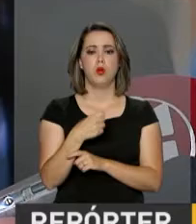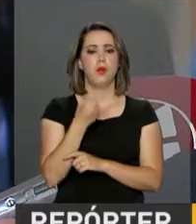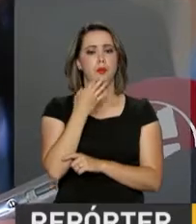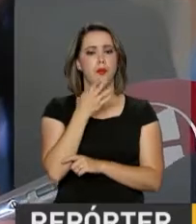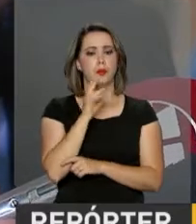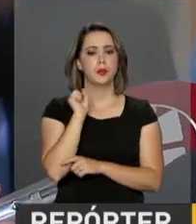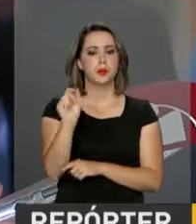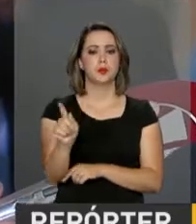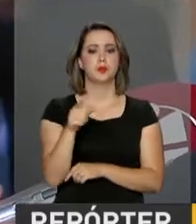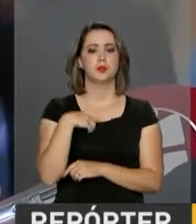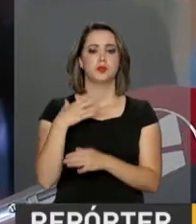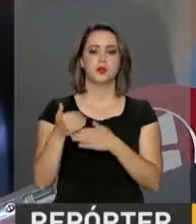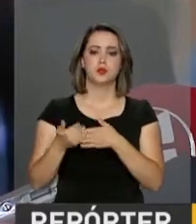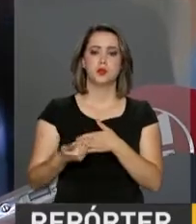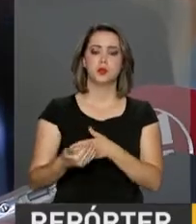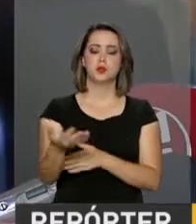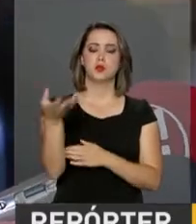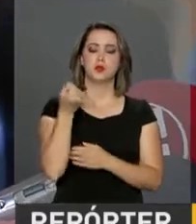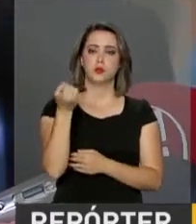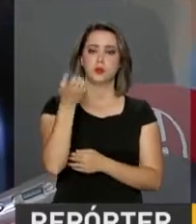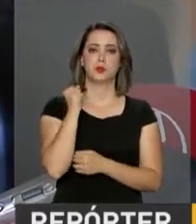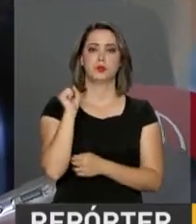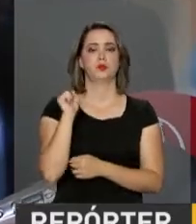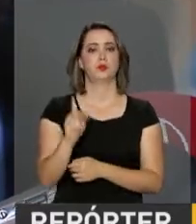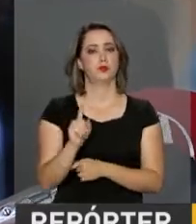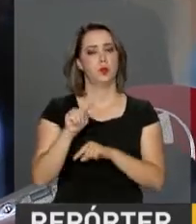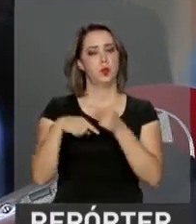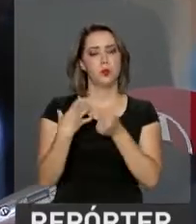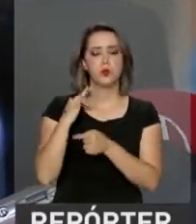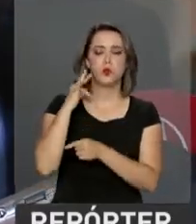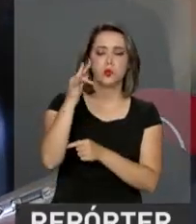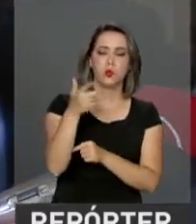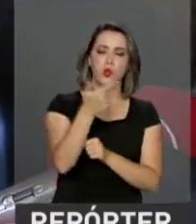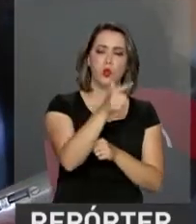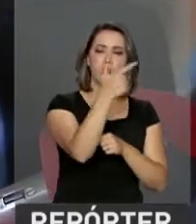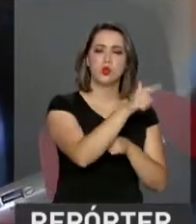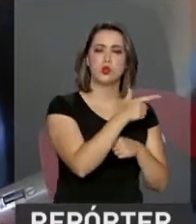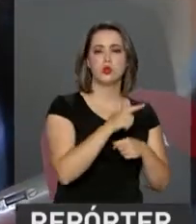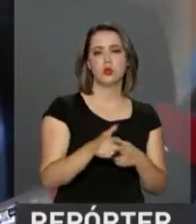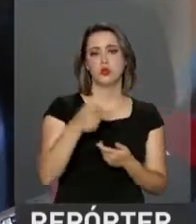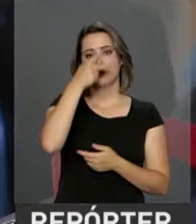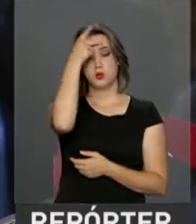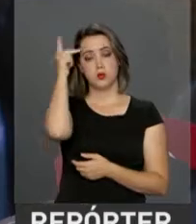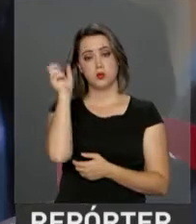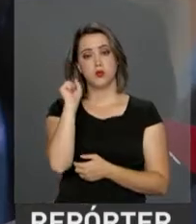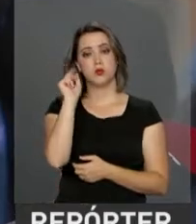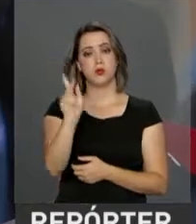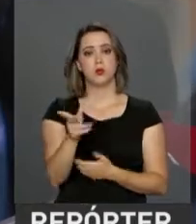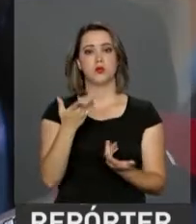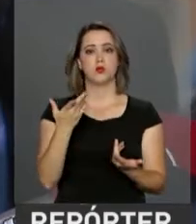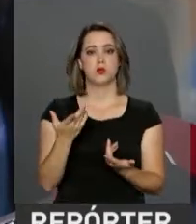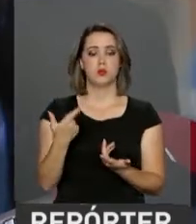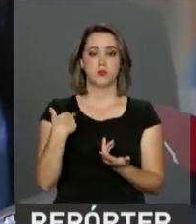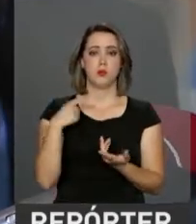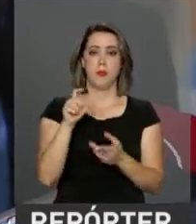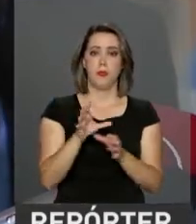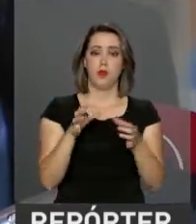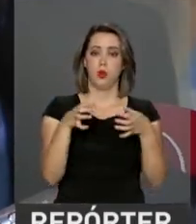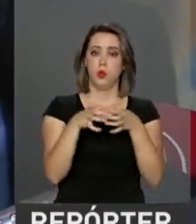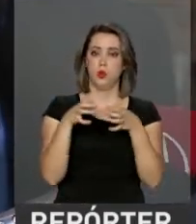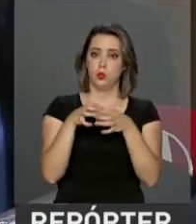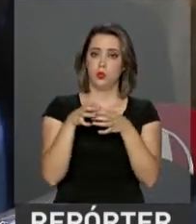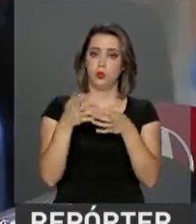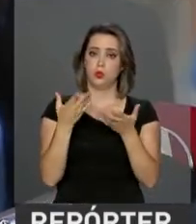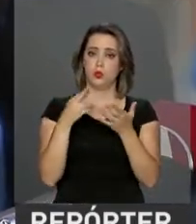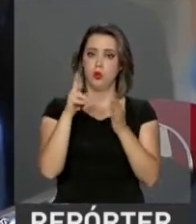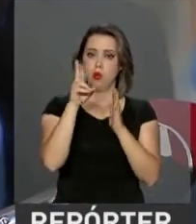continuar recebendo, o próximo aposentado receber, a Previdência não expulsar do orçamento do governo